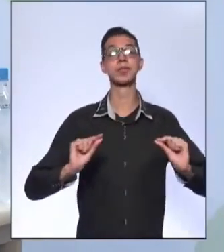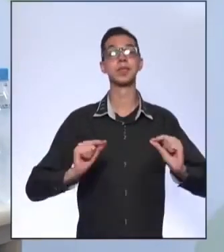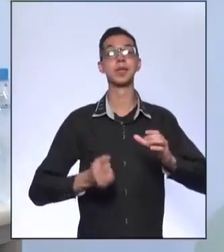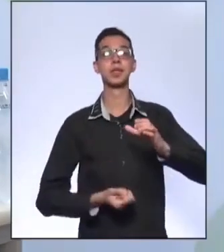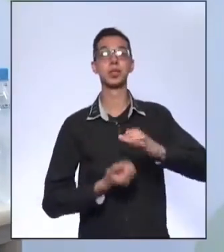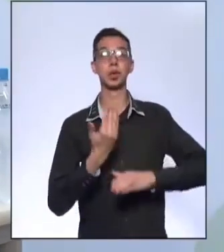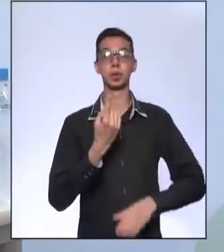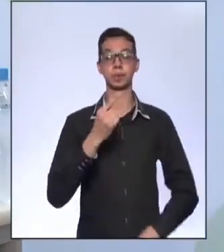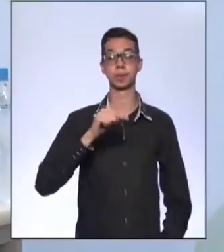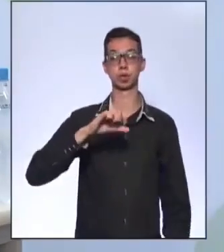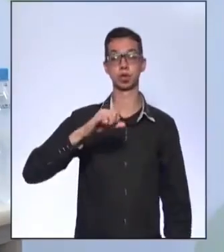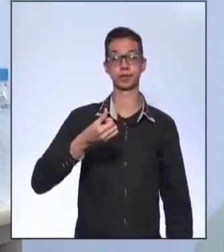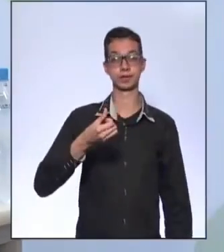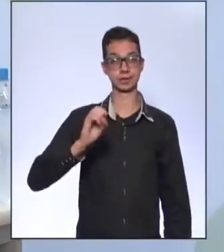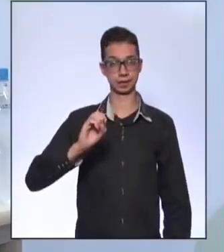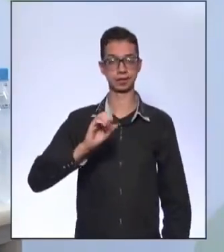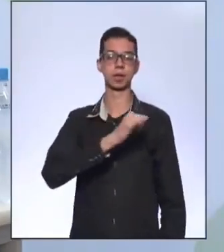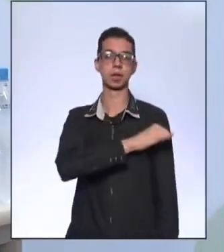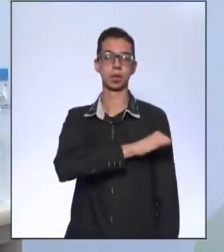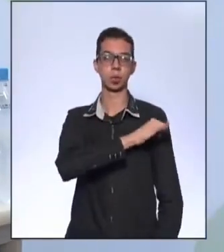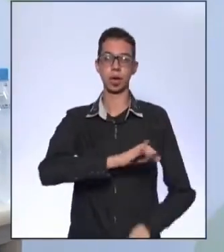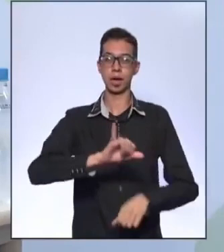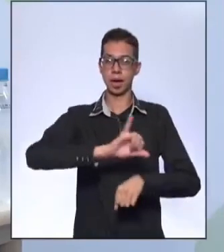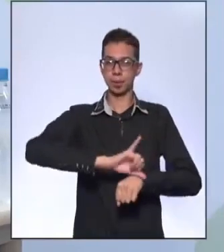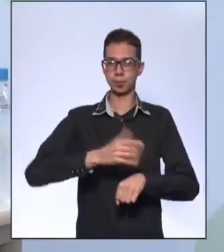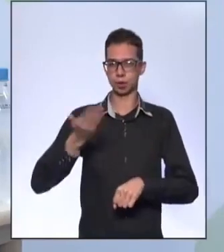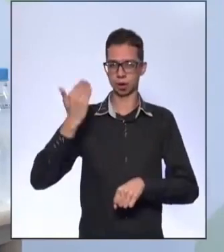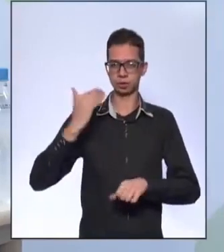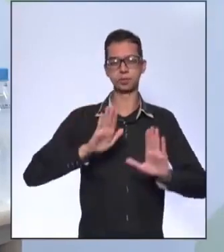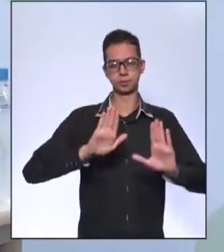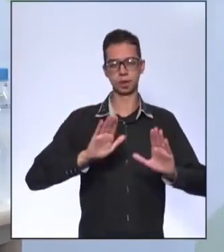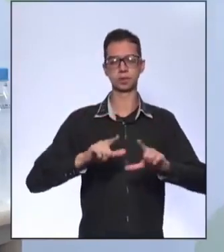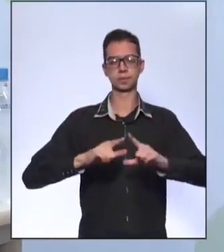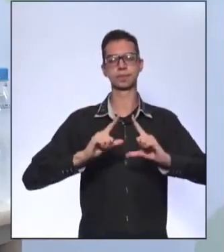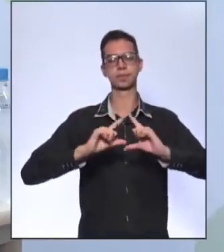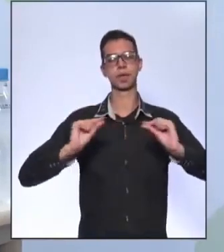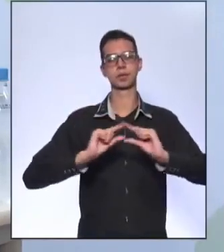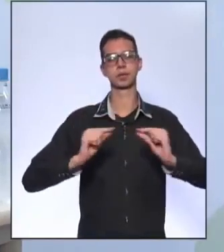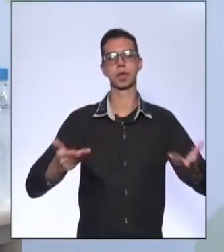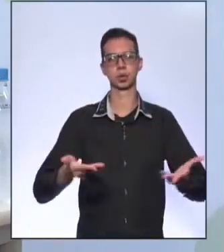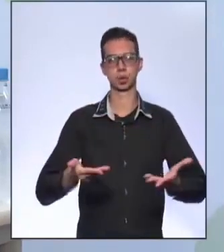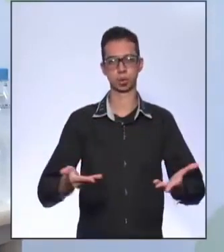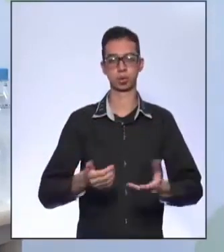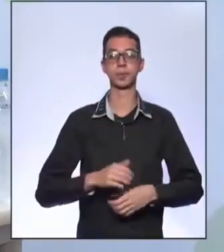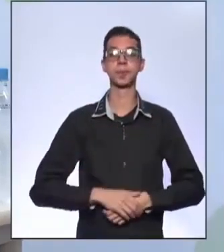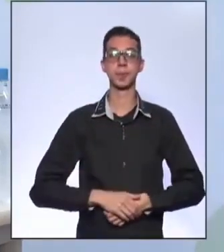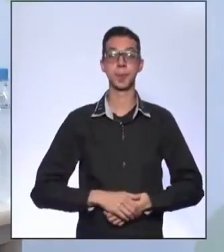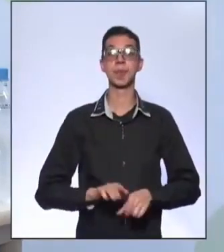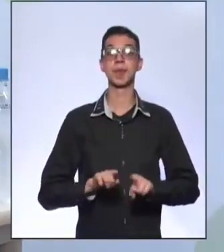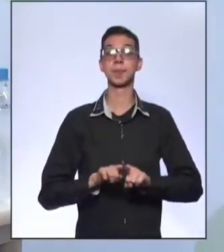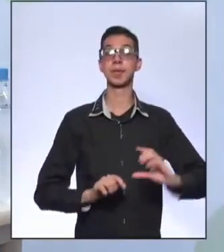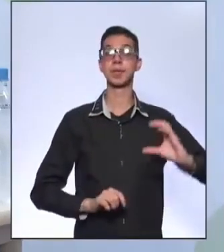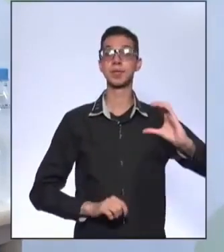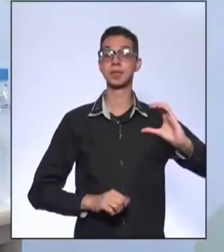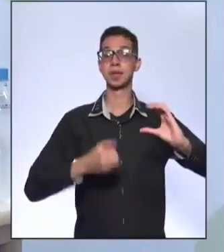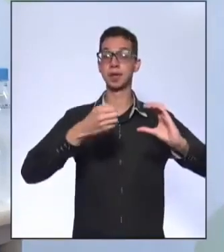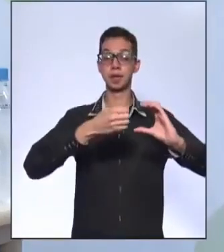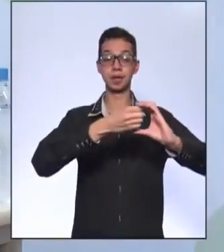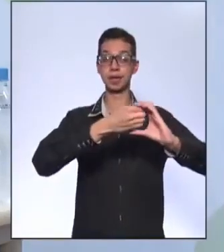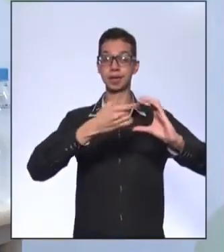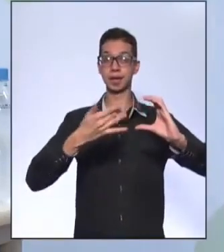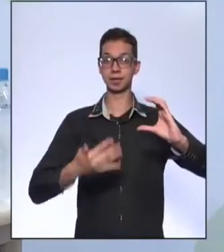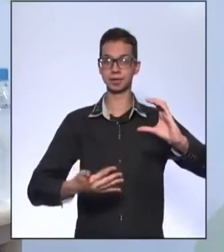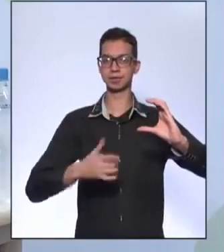1960 substituindo Rio de Janeiro com uma capa e do país agora a do itens e que a terceira característica